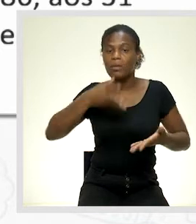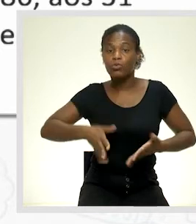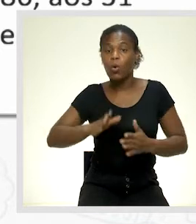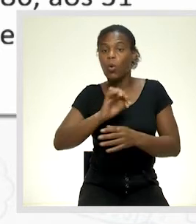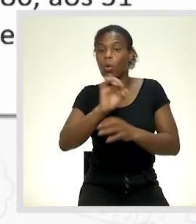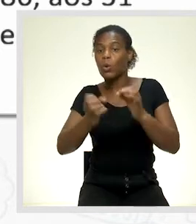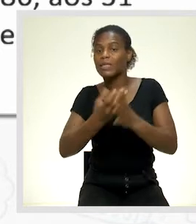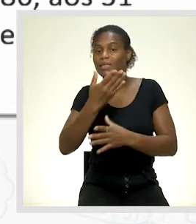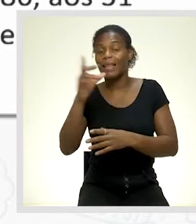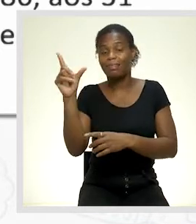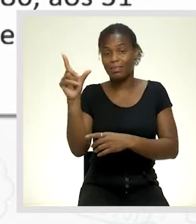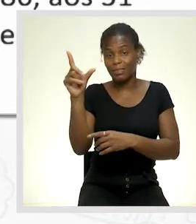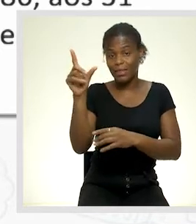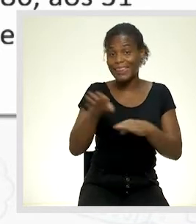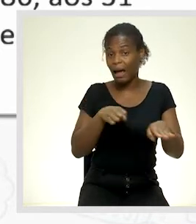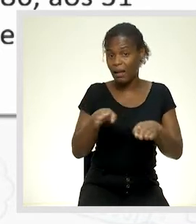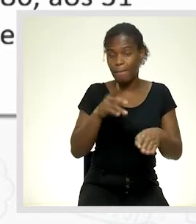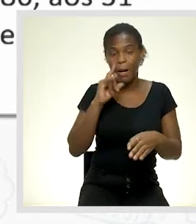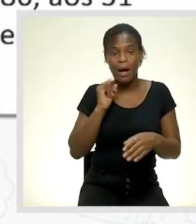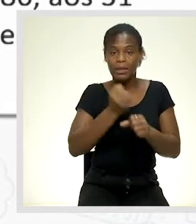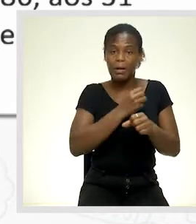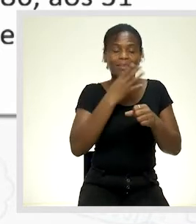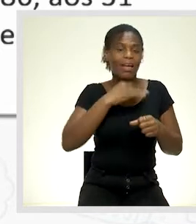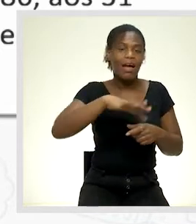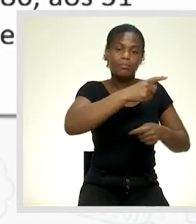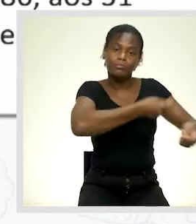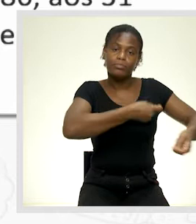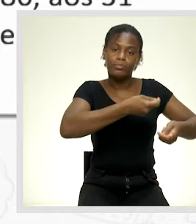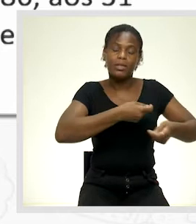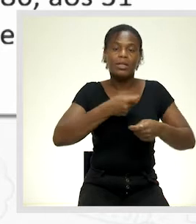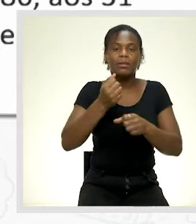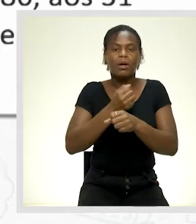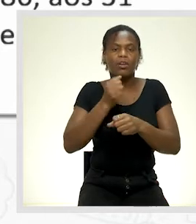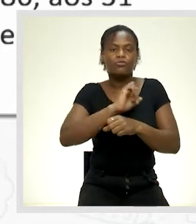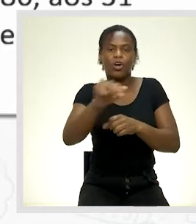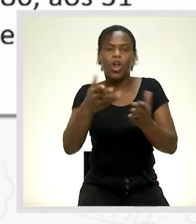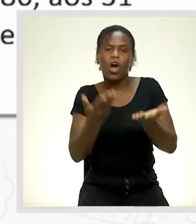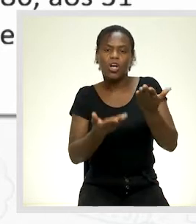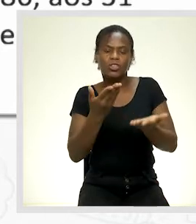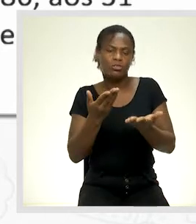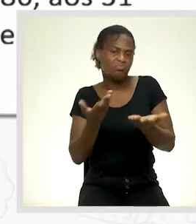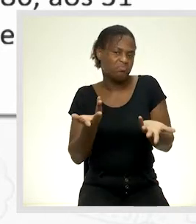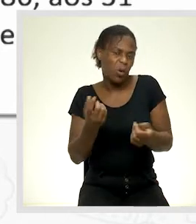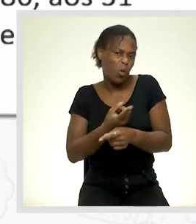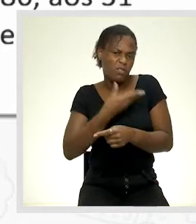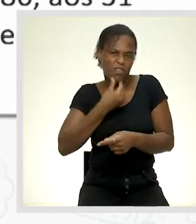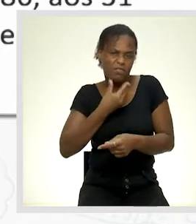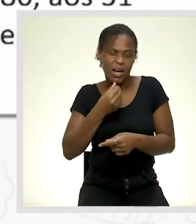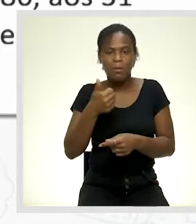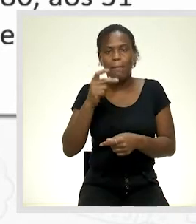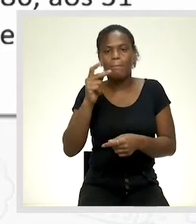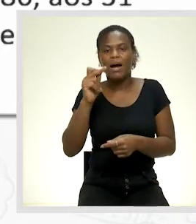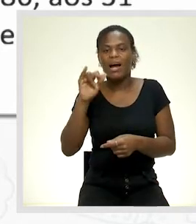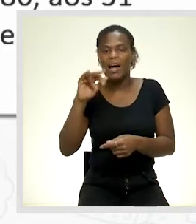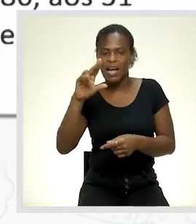italiana. O pai era lavrador e dono de uma loja de ferragens na Baixa, onde o filho